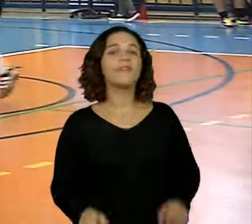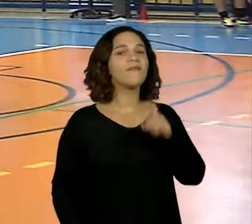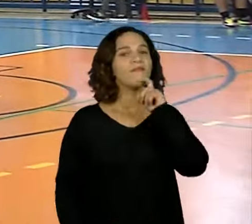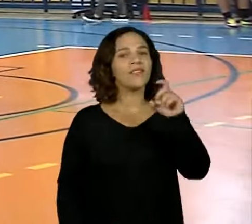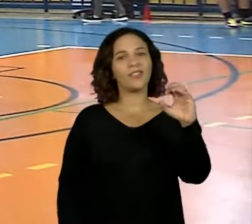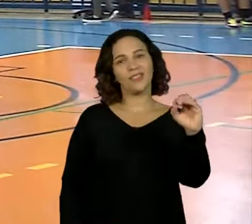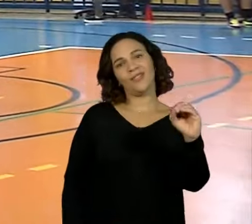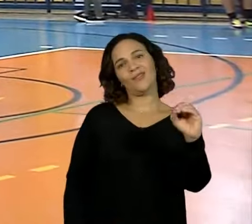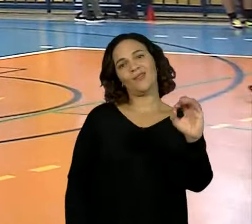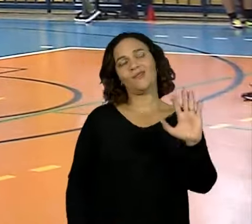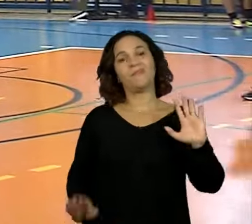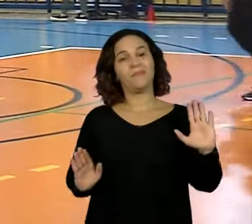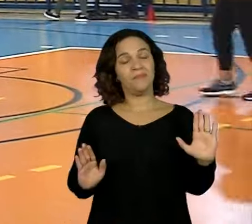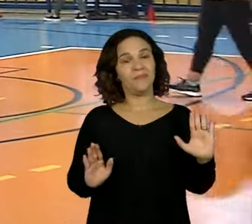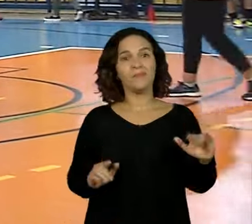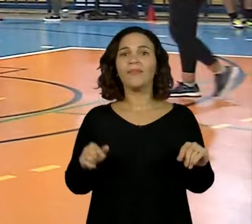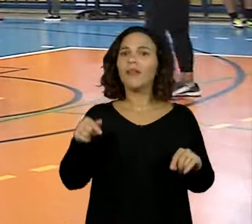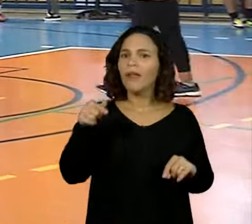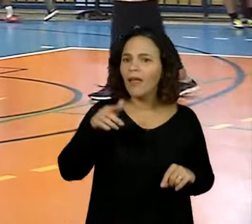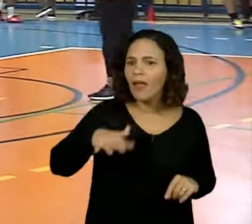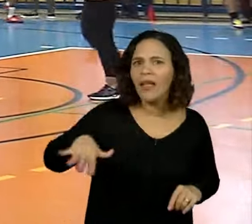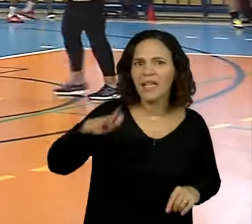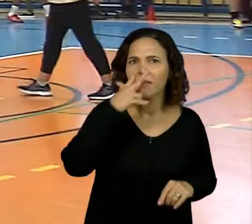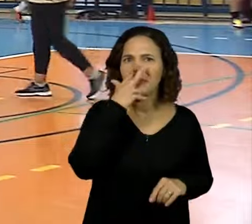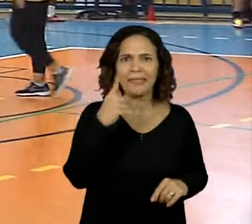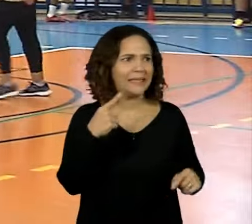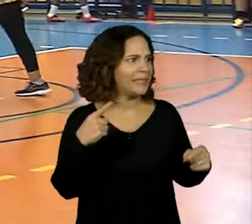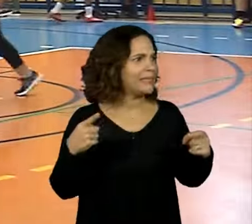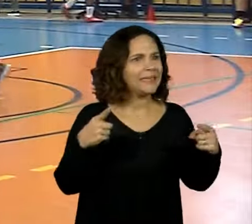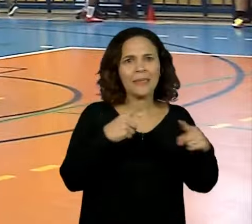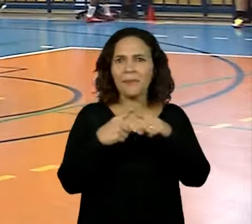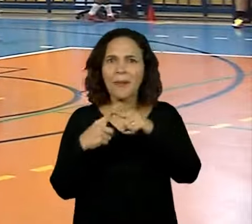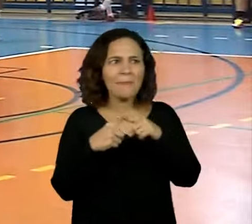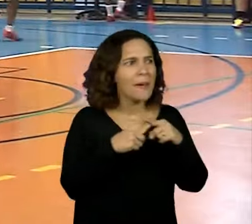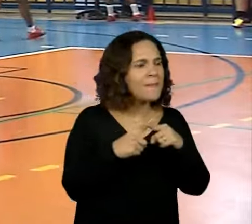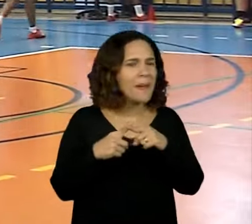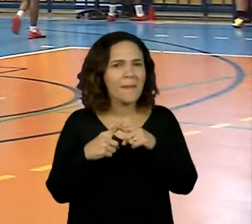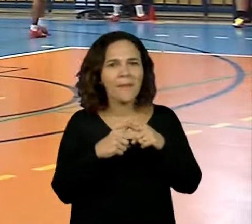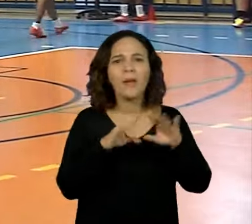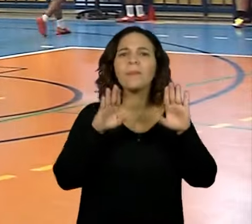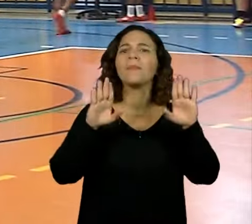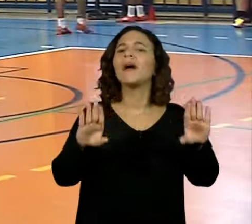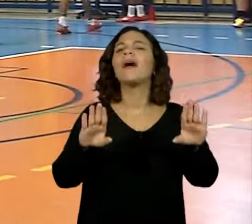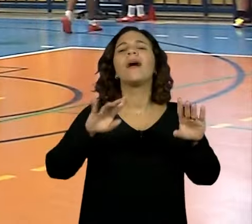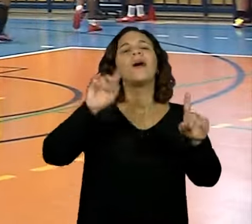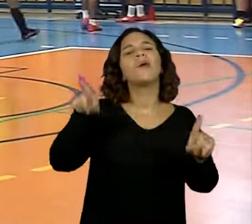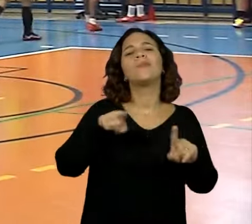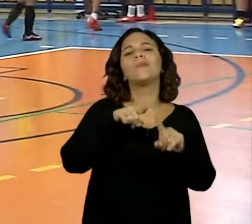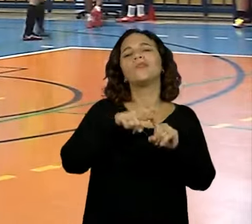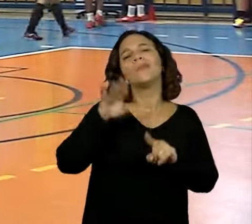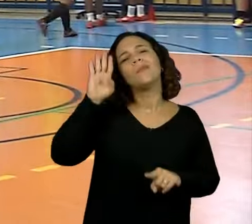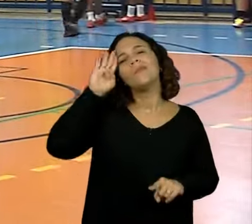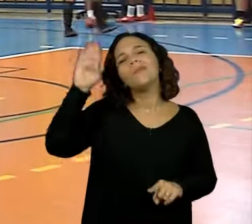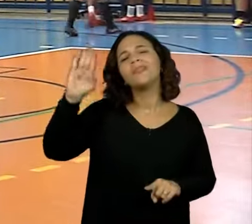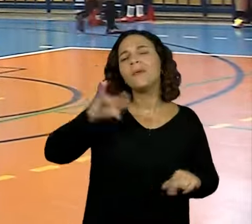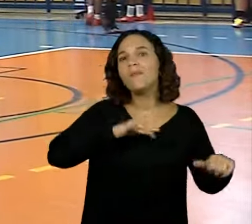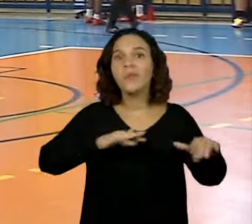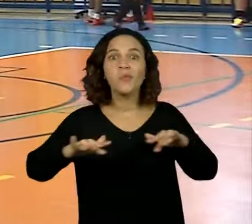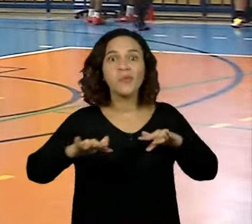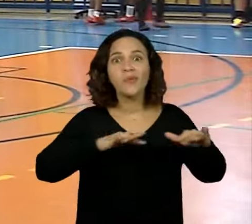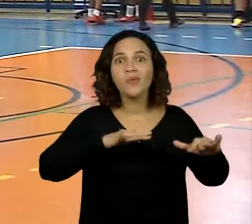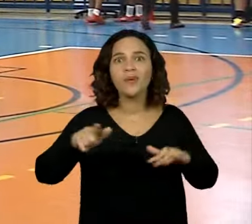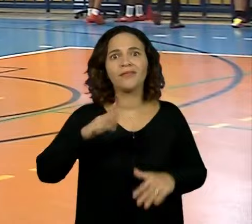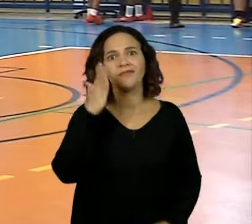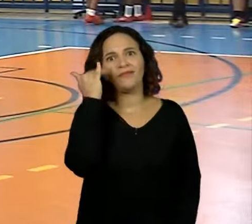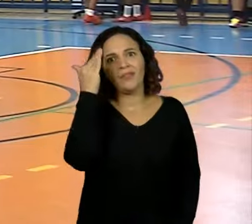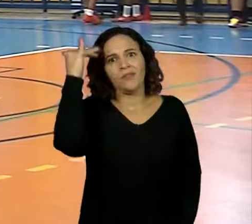verde. E apesar dos jogos serem super acirrados, o principal objetivo do maior esporte do mundo